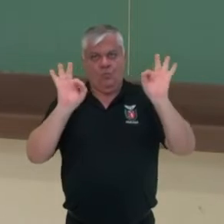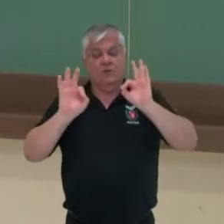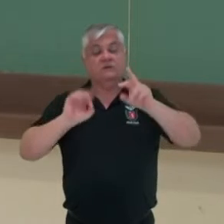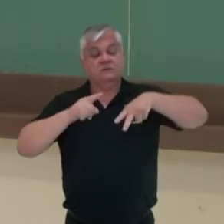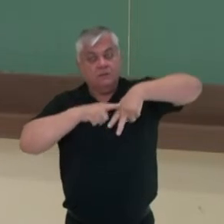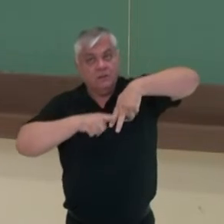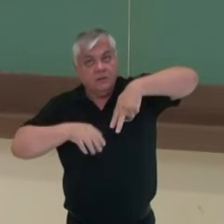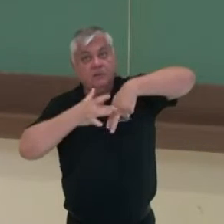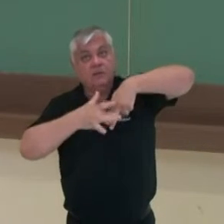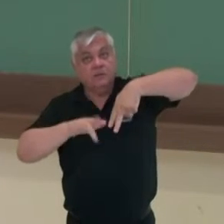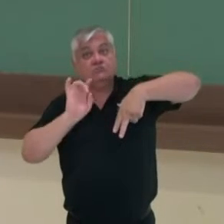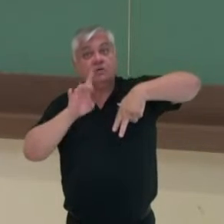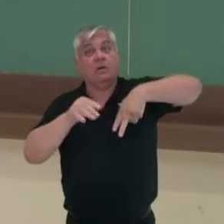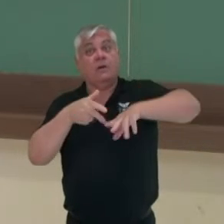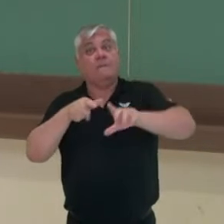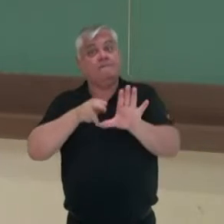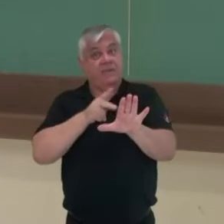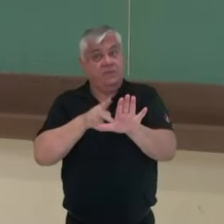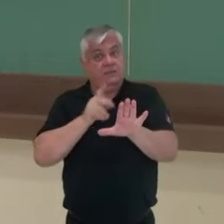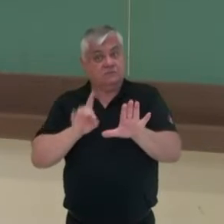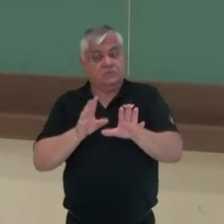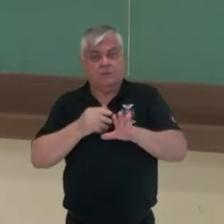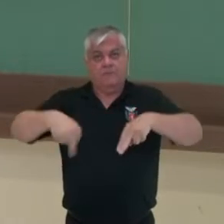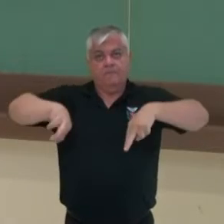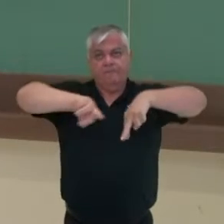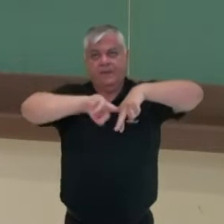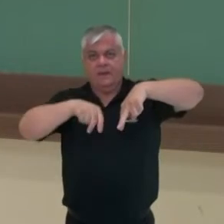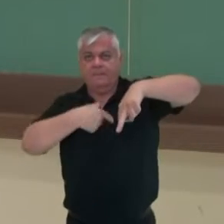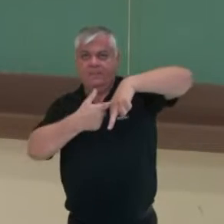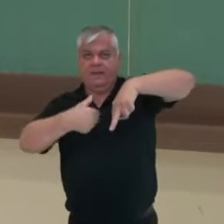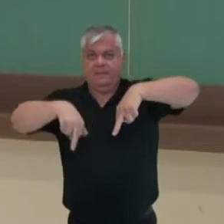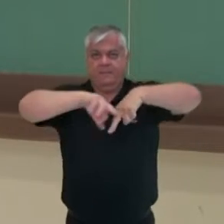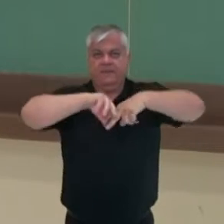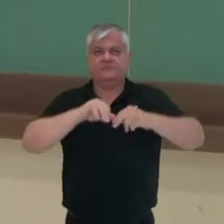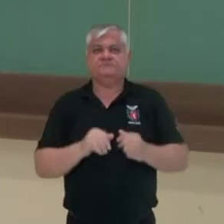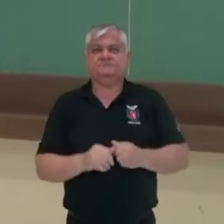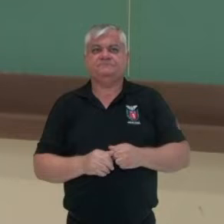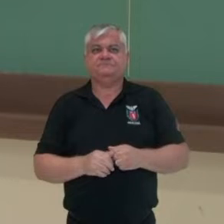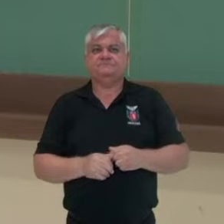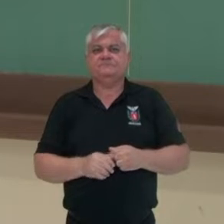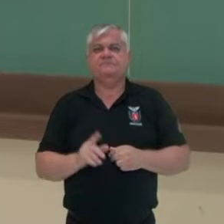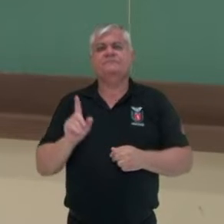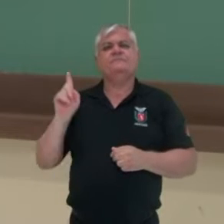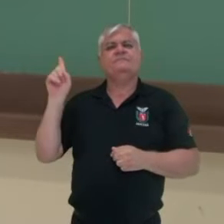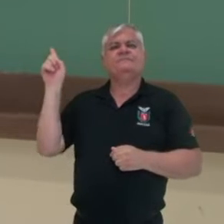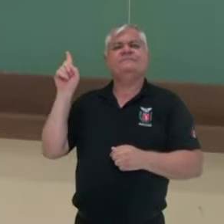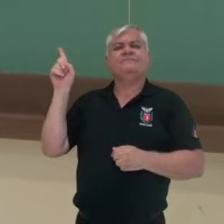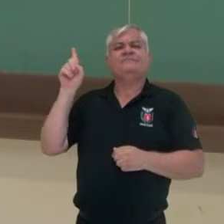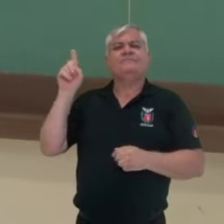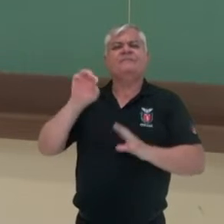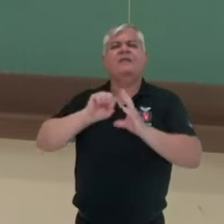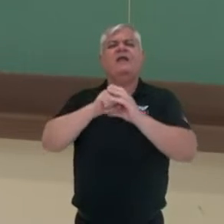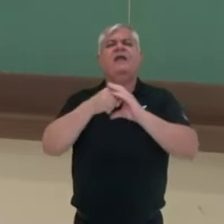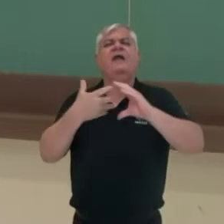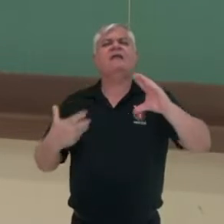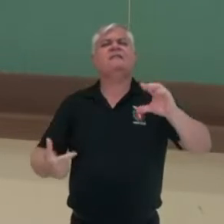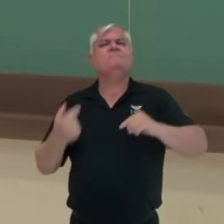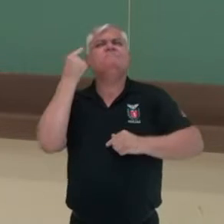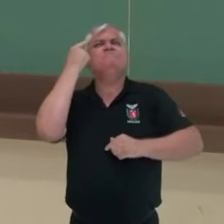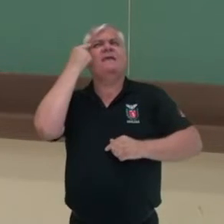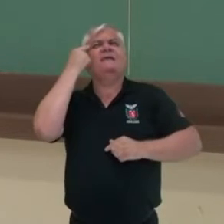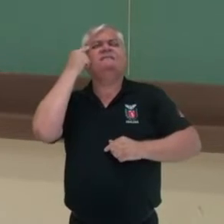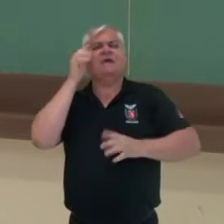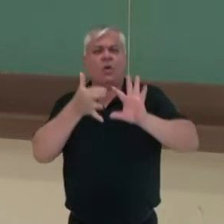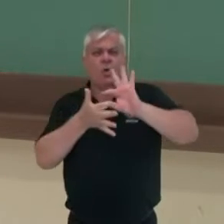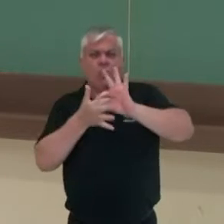né? Então, mais uma luta. Aí eu pergunto para vocês, que característica, que luta hoje, se a gente pensar numa luta olímpica, a